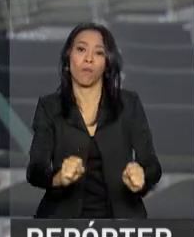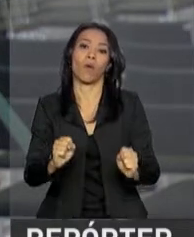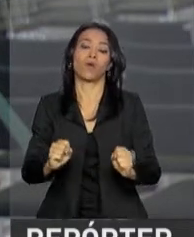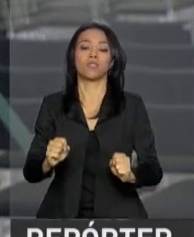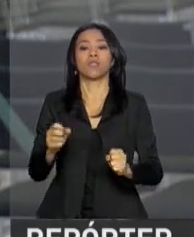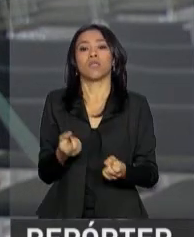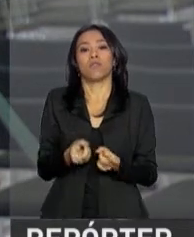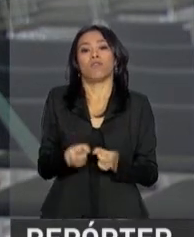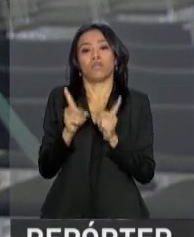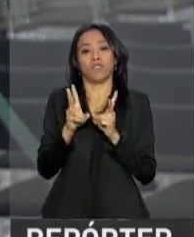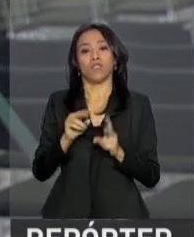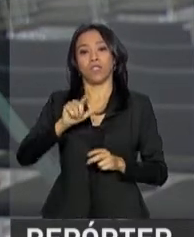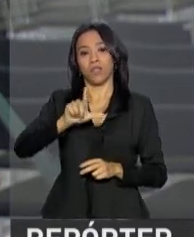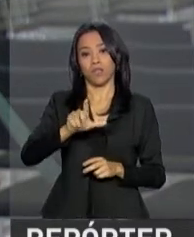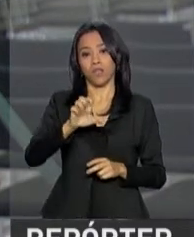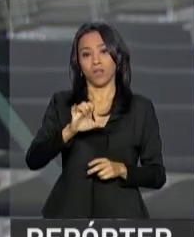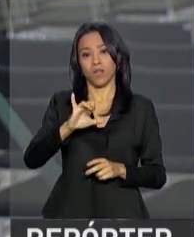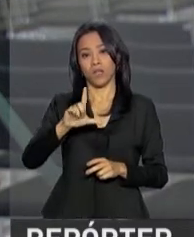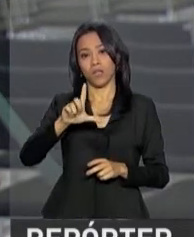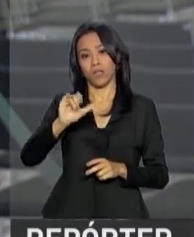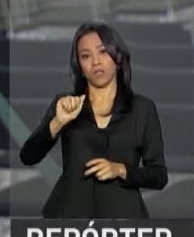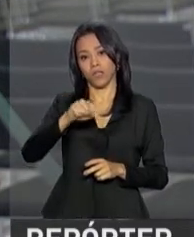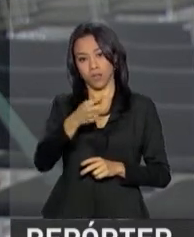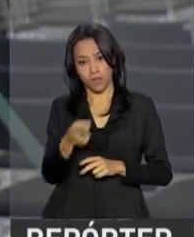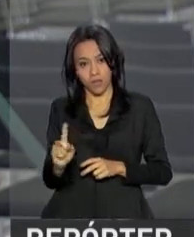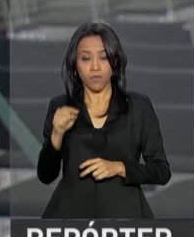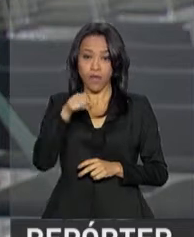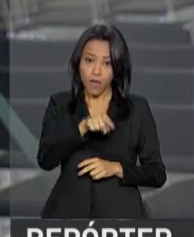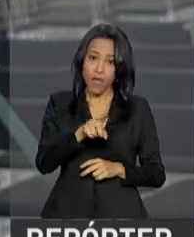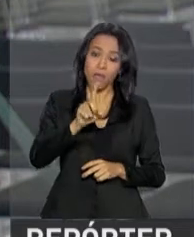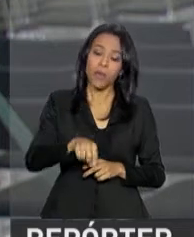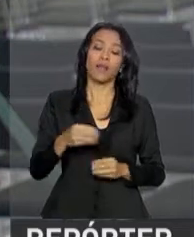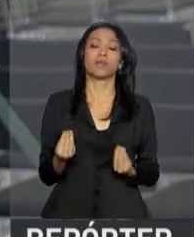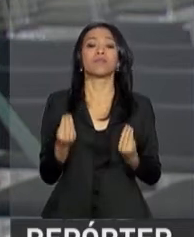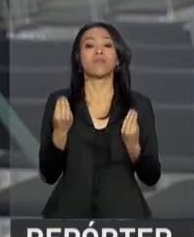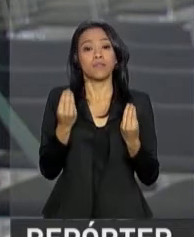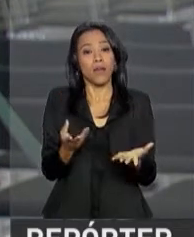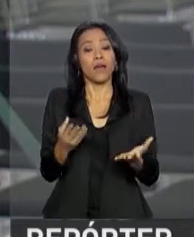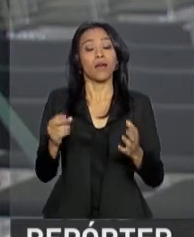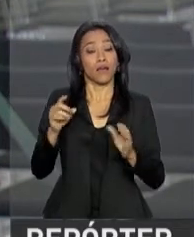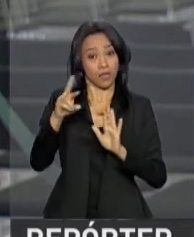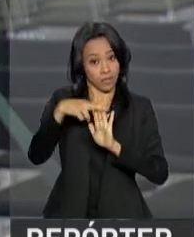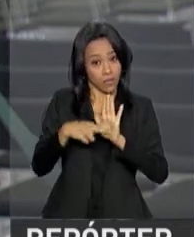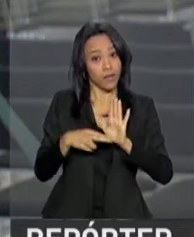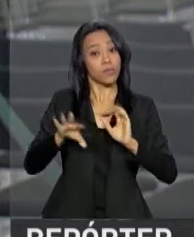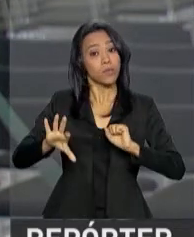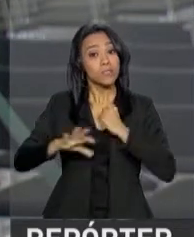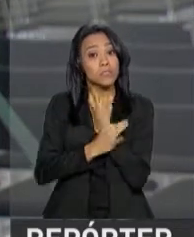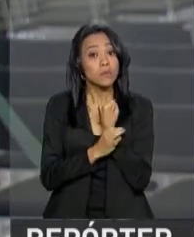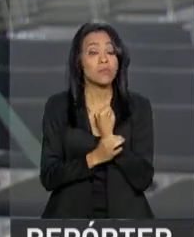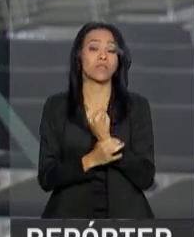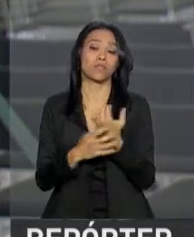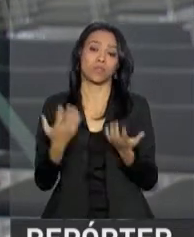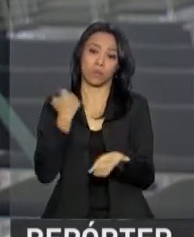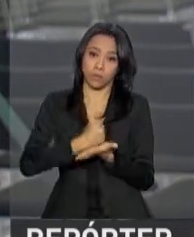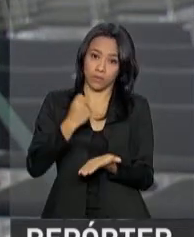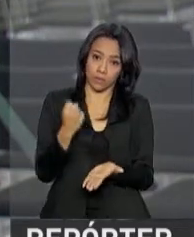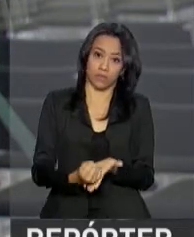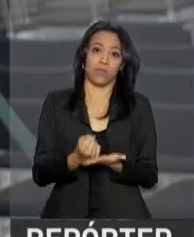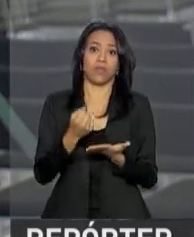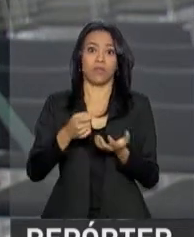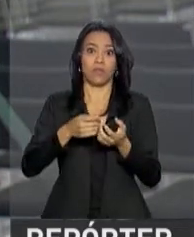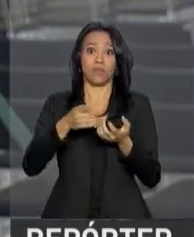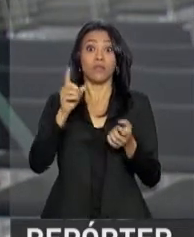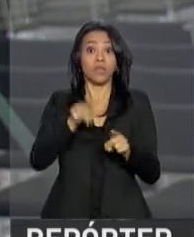é aguardado pelo setor como importante passo para dar segurança jurídica e para tornar o segmento mais atrativo para os investimentos